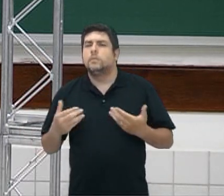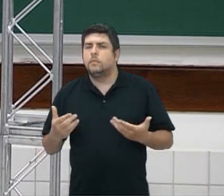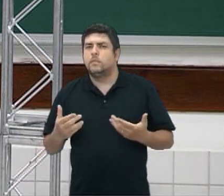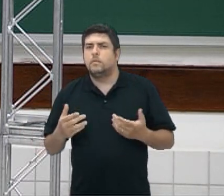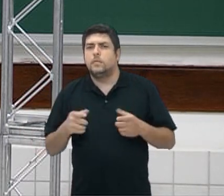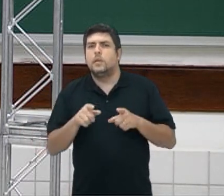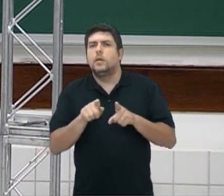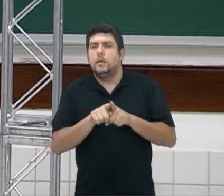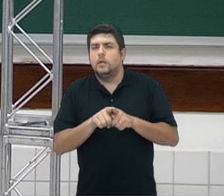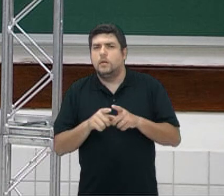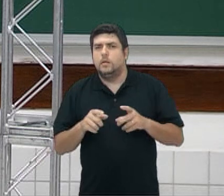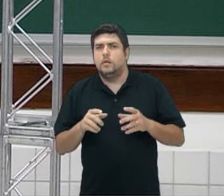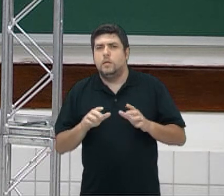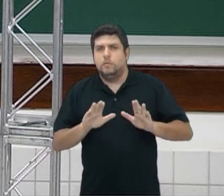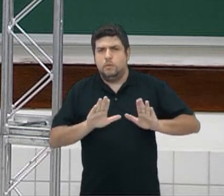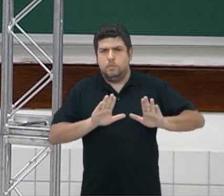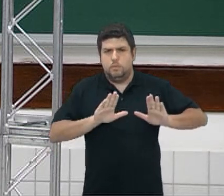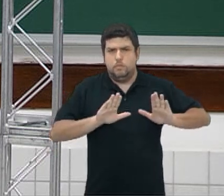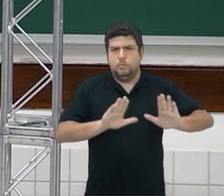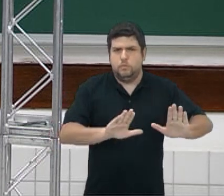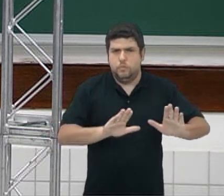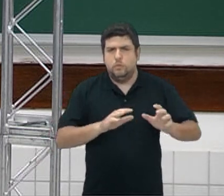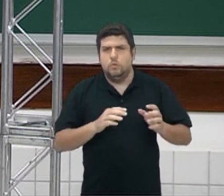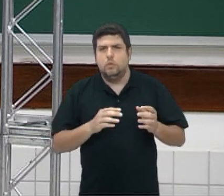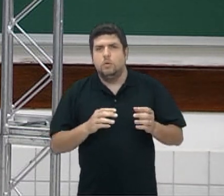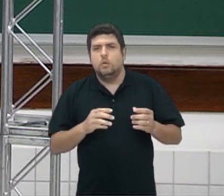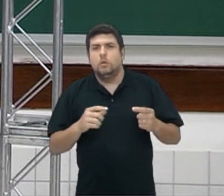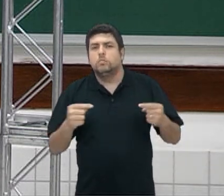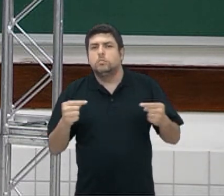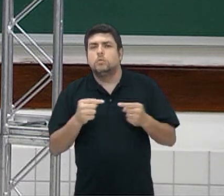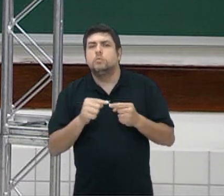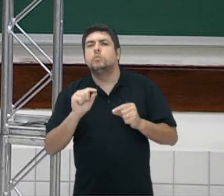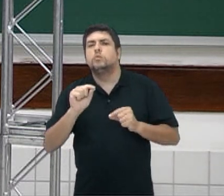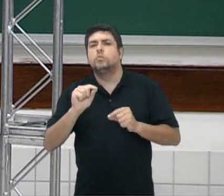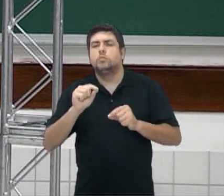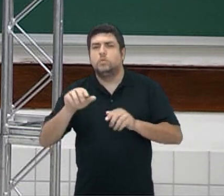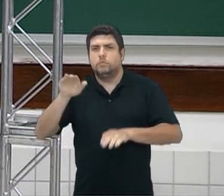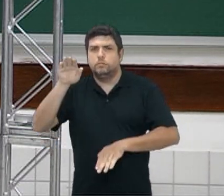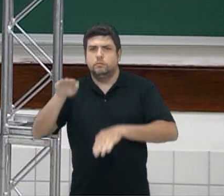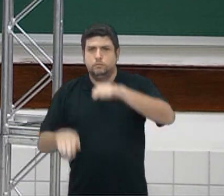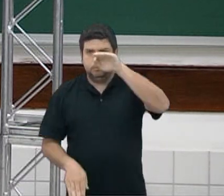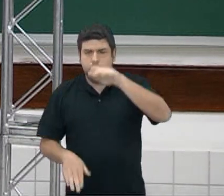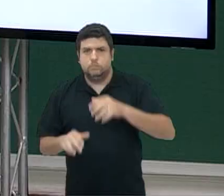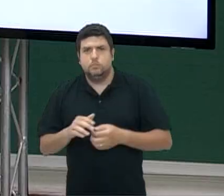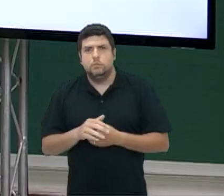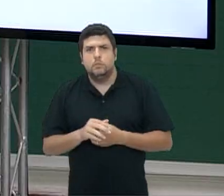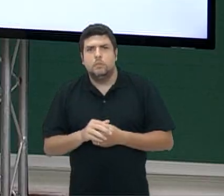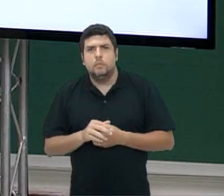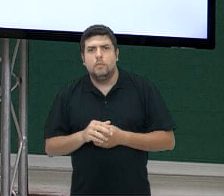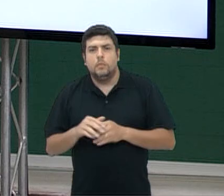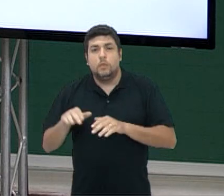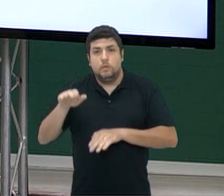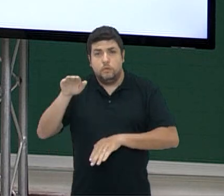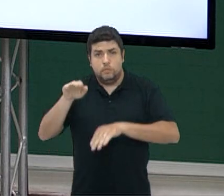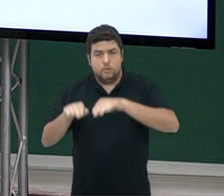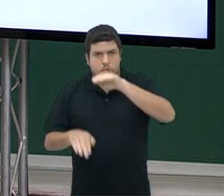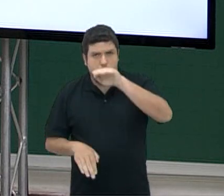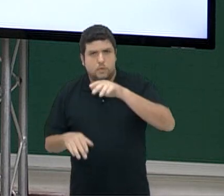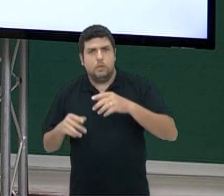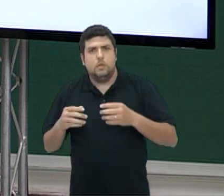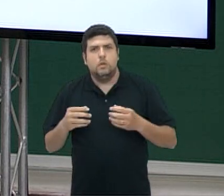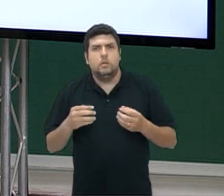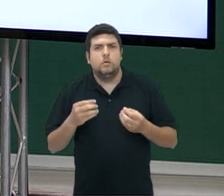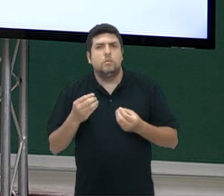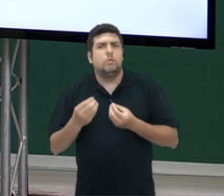ele tá relacionado com a variação da quantidade de movimento. E é justamente isso. O impulso ele está relacionado com